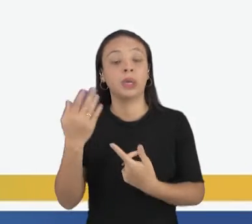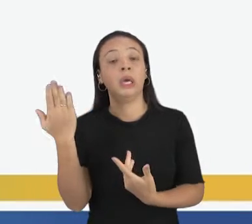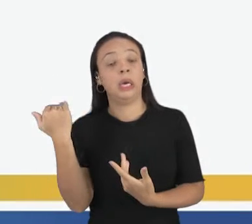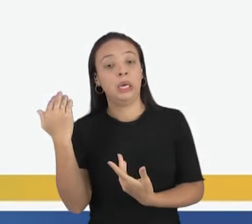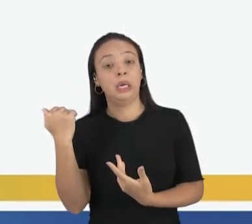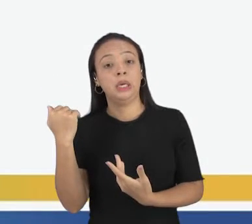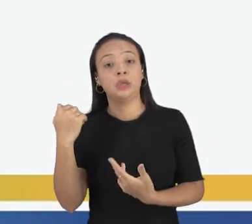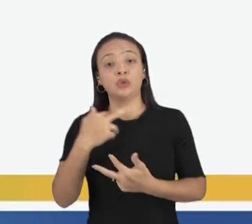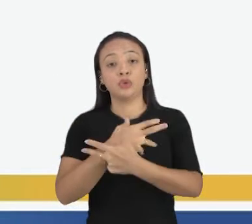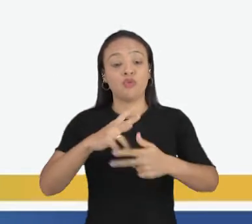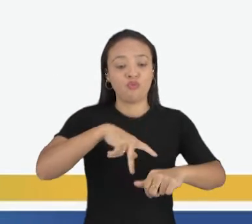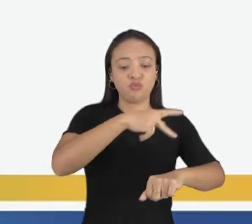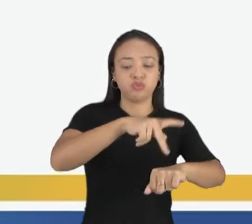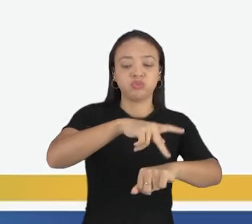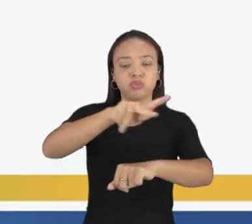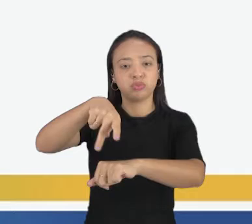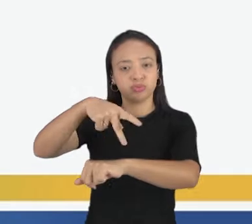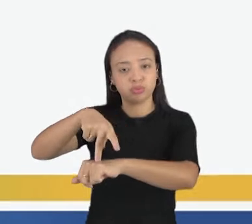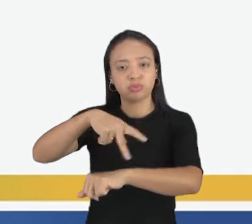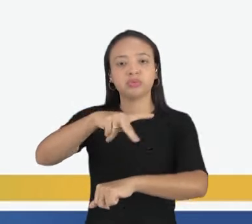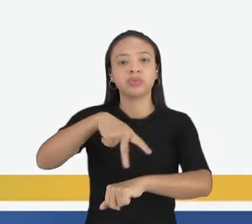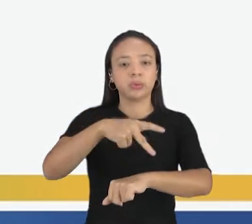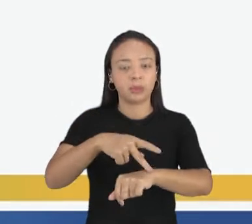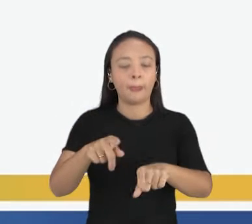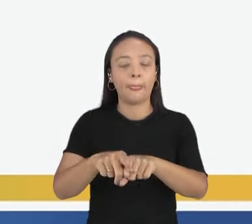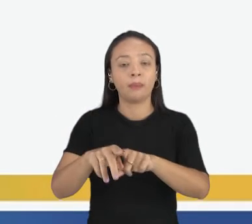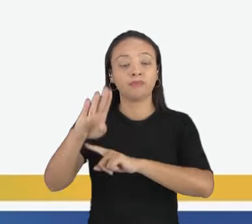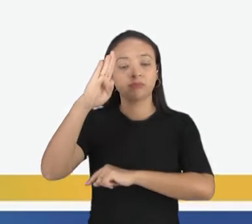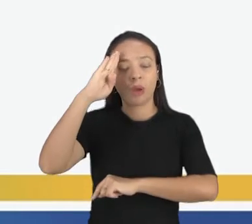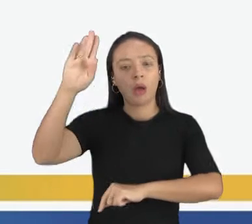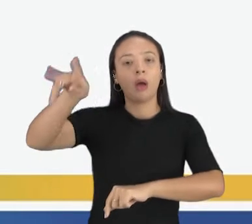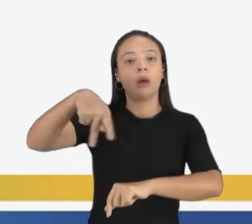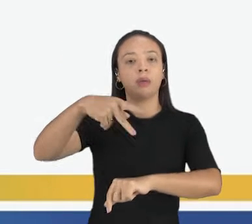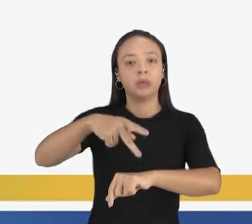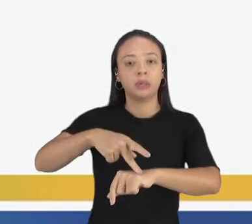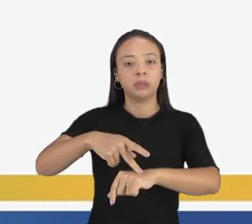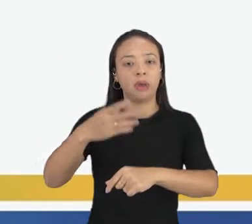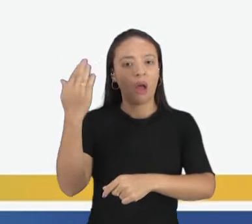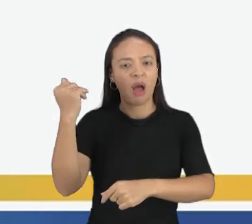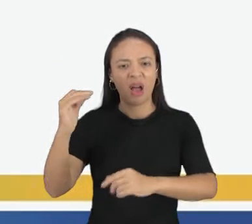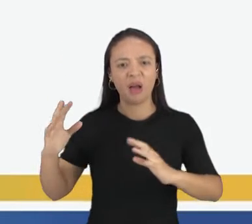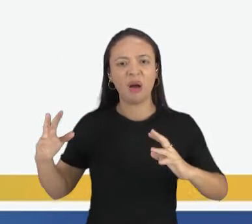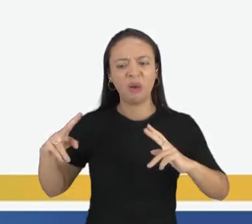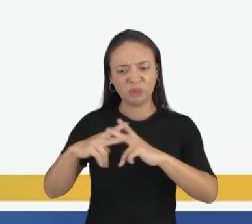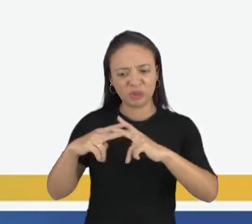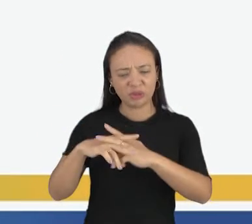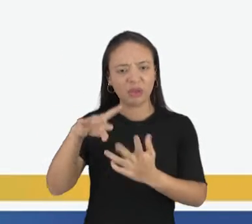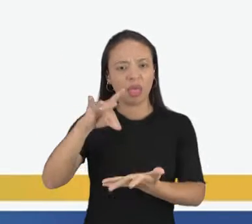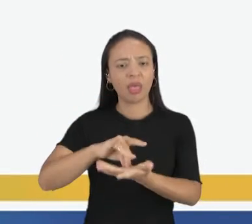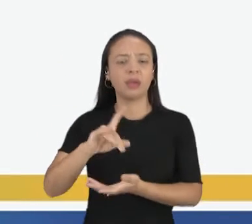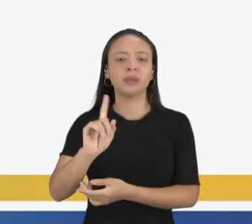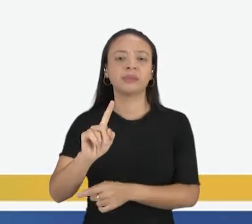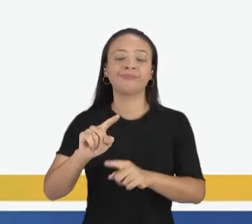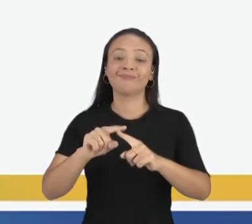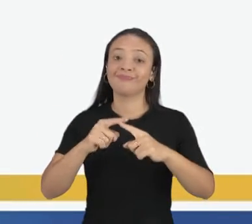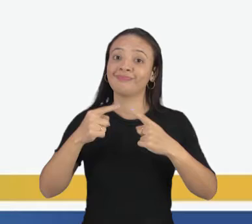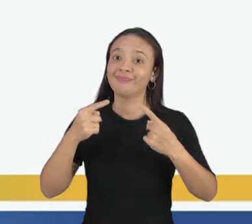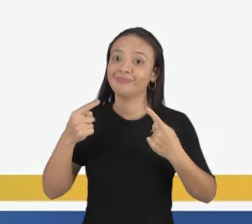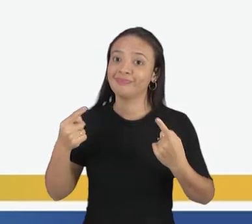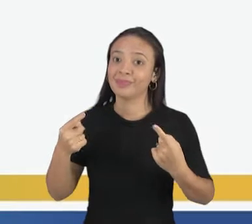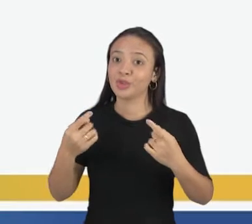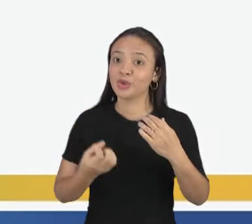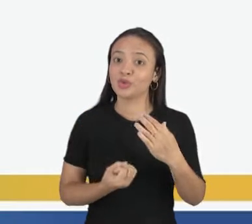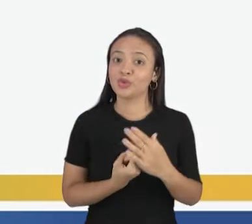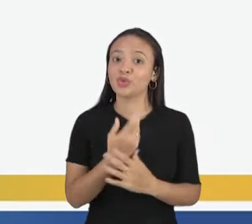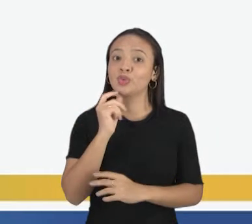de vários continentes, assim, principalmente as potências, elas não se enfrentaram, né? Só que aí, quando surge, então, a